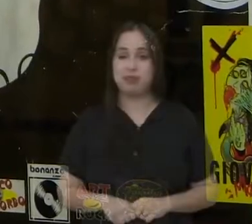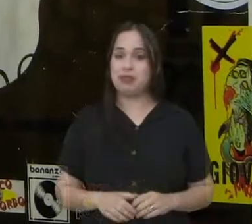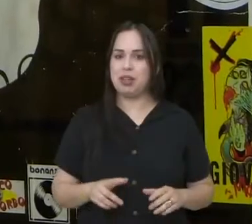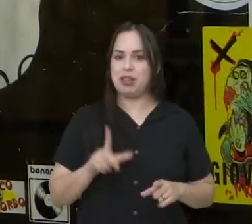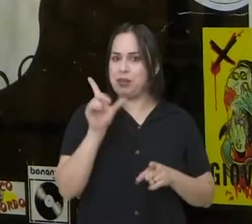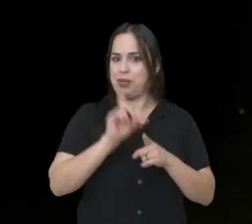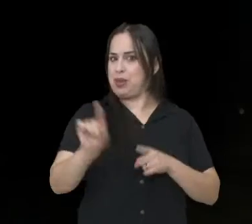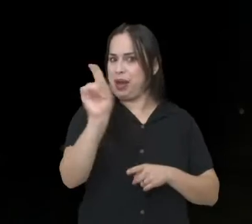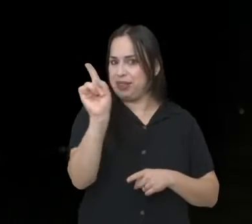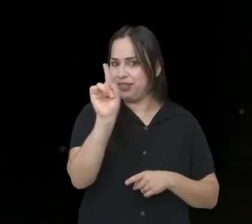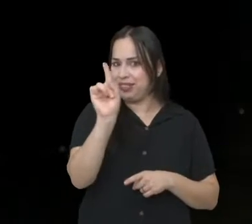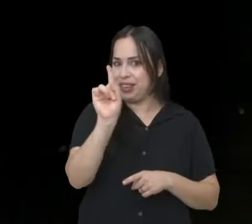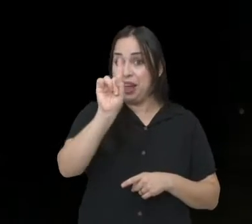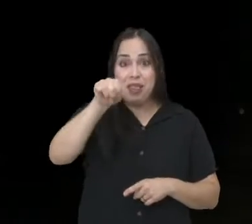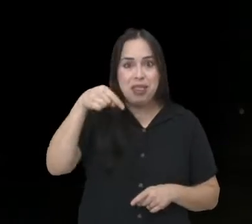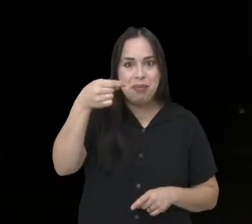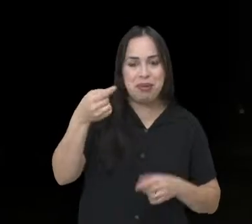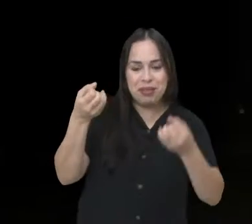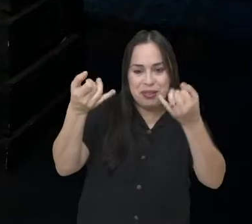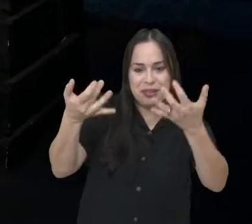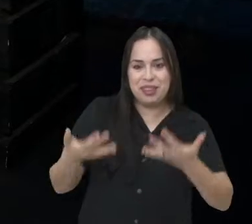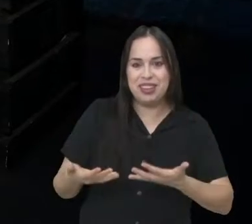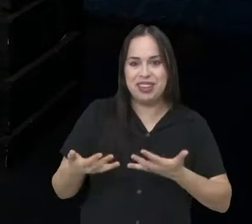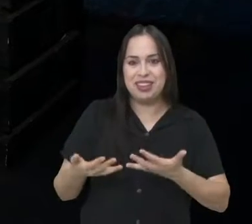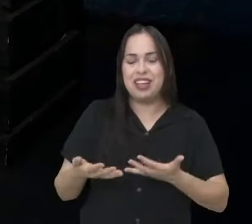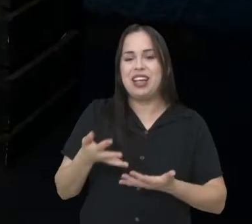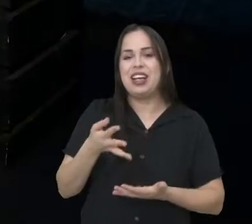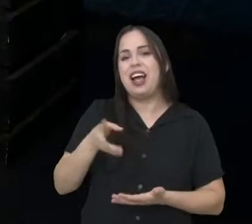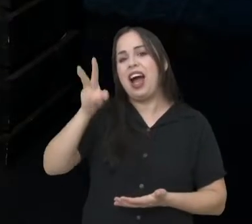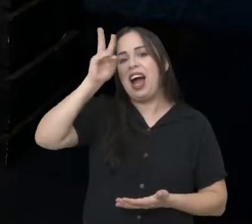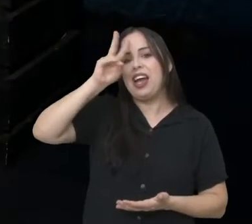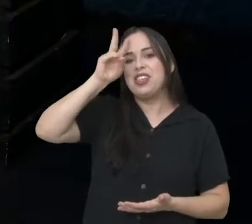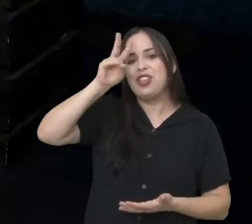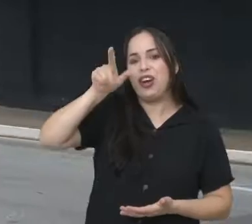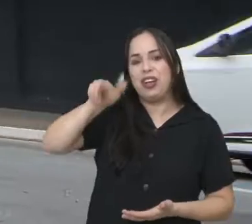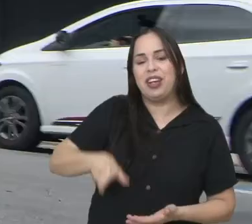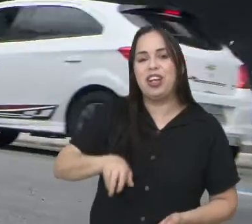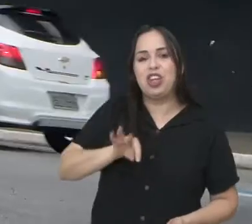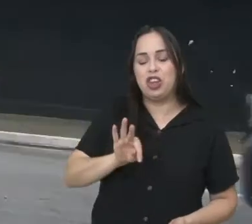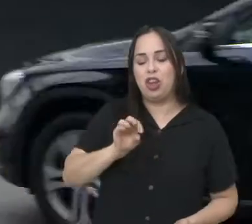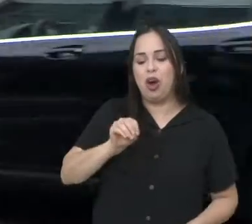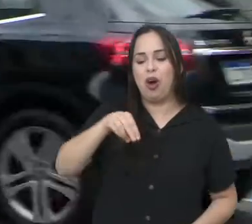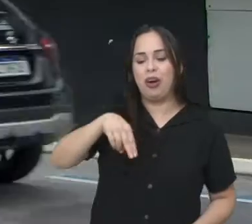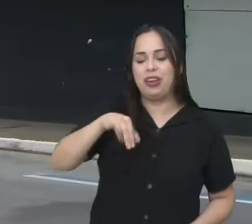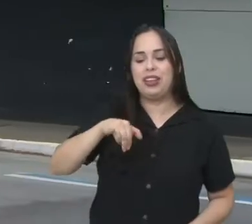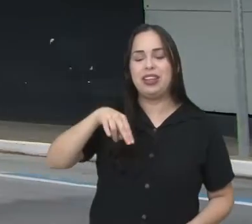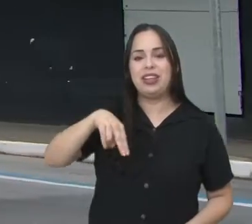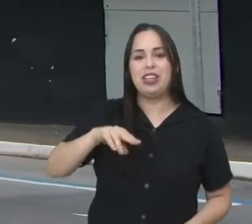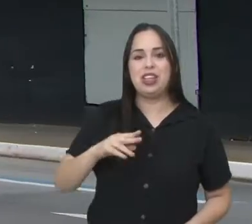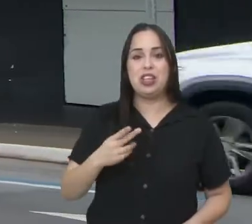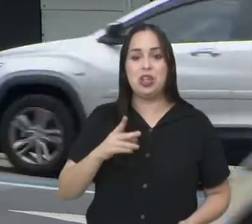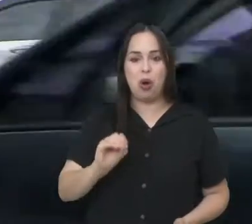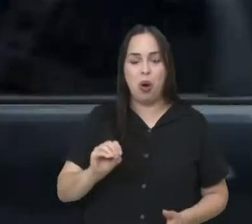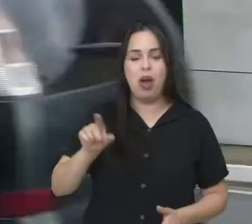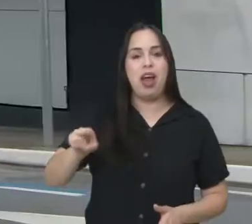Não saia daí, porque no próximo bloco a gente vai conhecer a história do Toninho e do estúdio café mais rock and roll da cidade, que